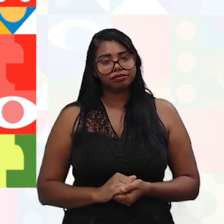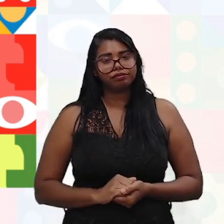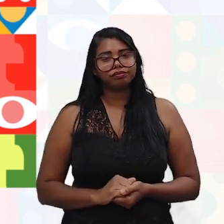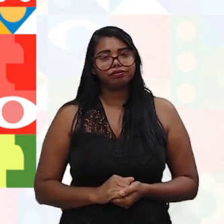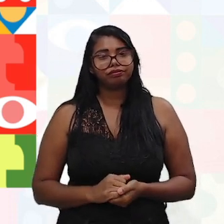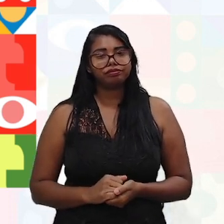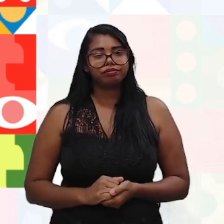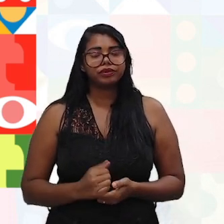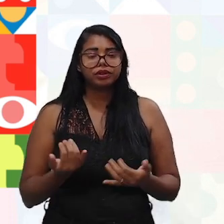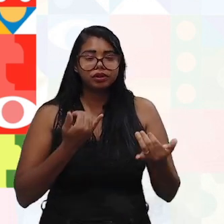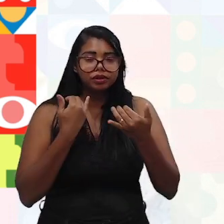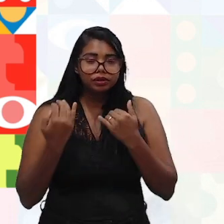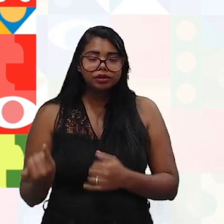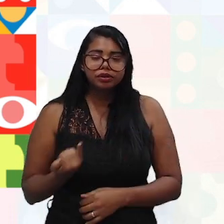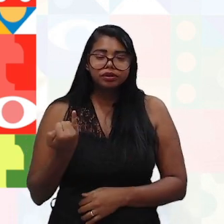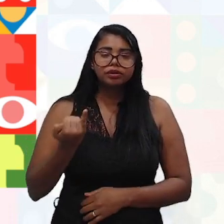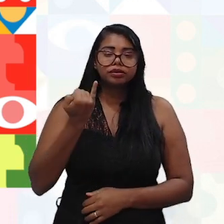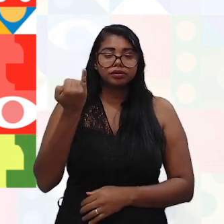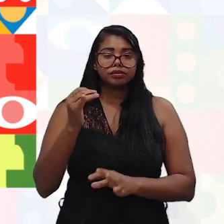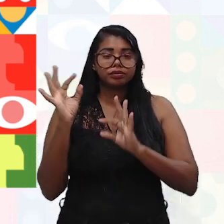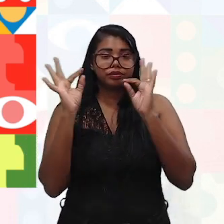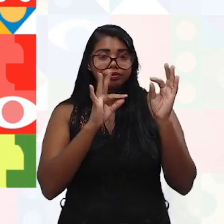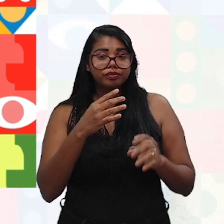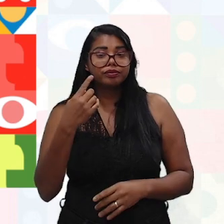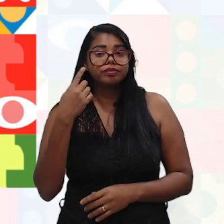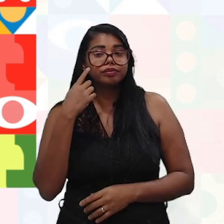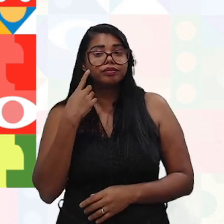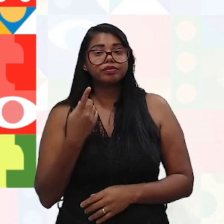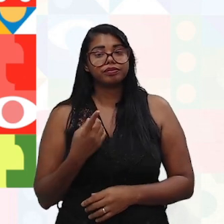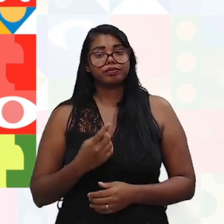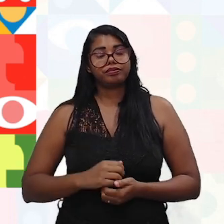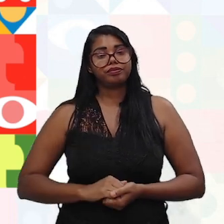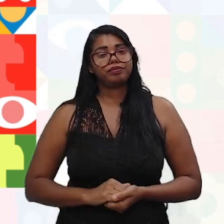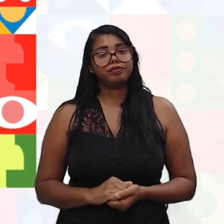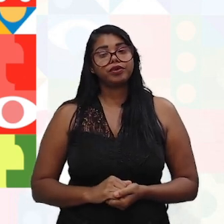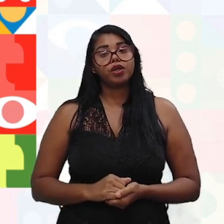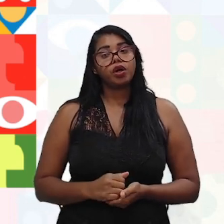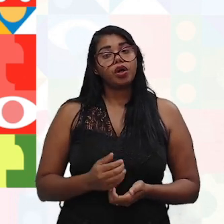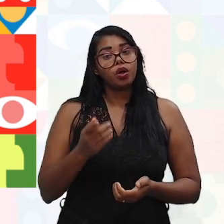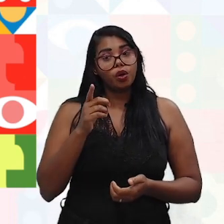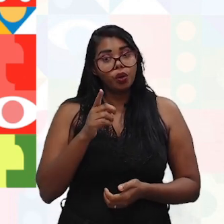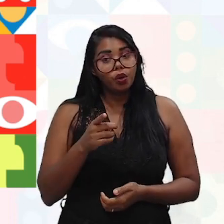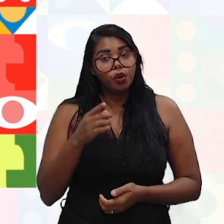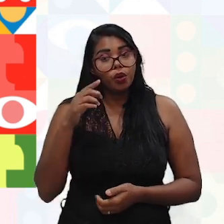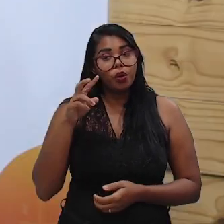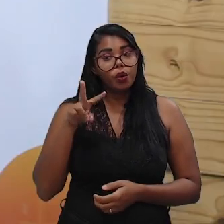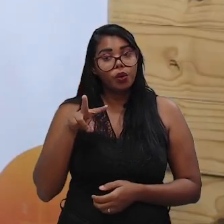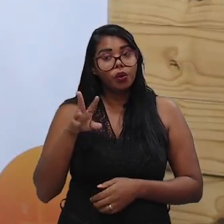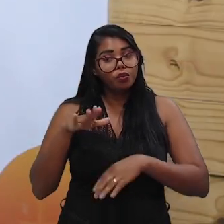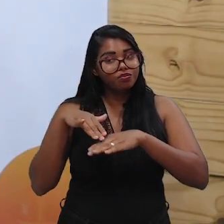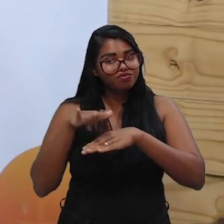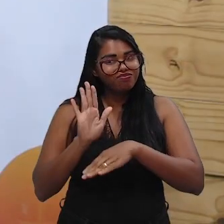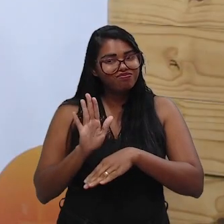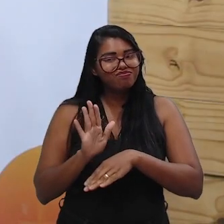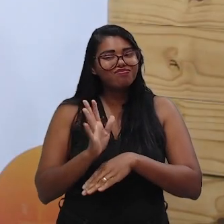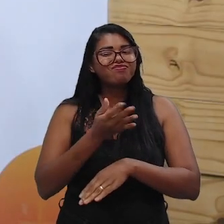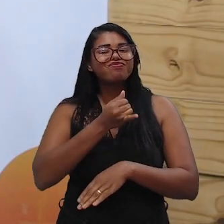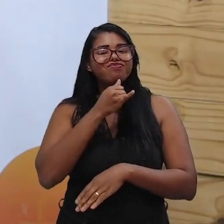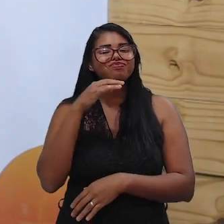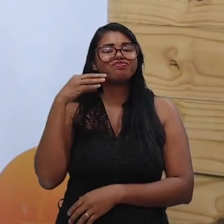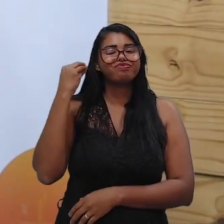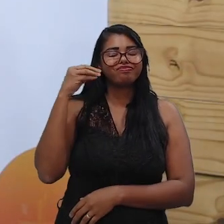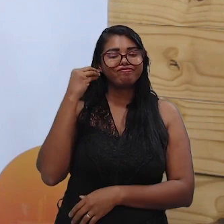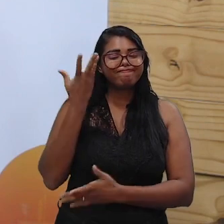detalhes, pequenas coisinhas que a gente vai ver. Agora sim, no e-book tu vai ver muito mais. Eu tenho certeza que quando chegar lá tu vai ter exemplos, vai